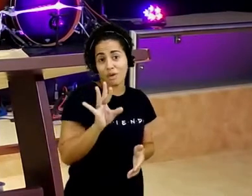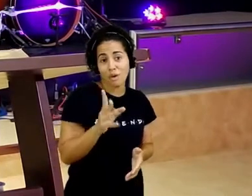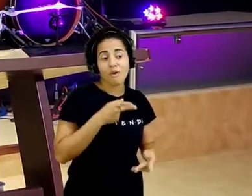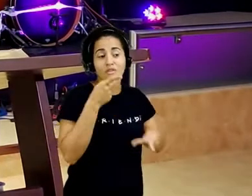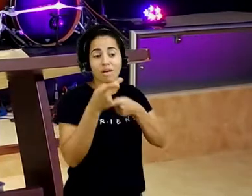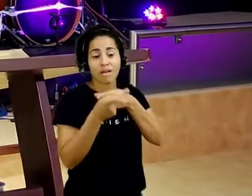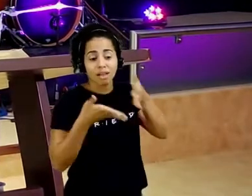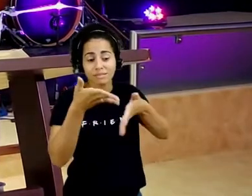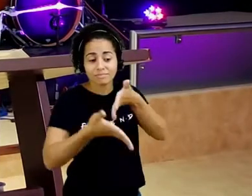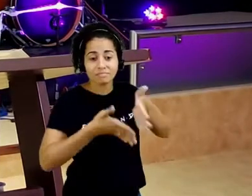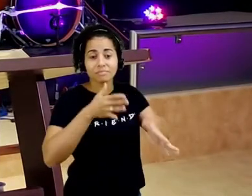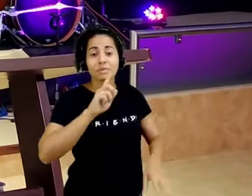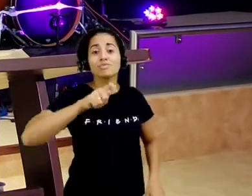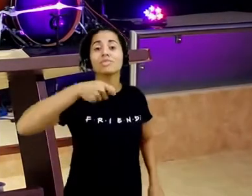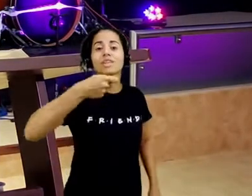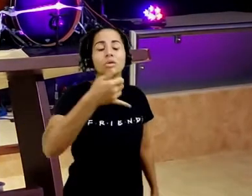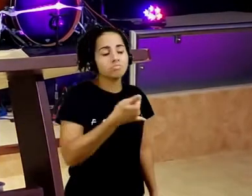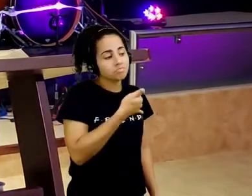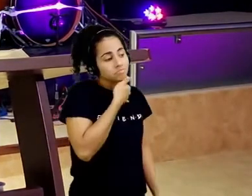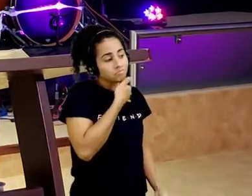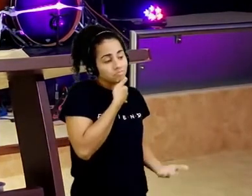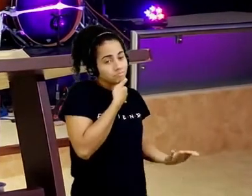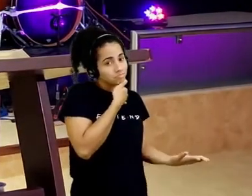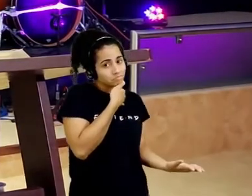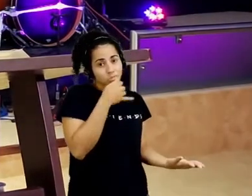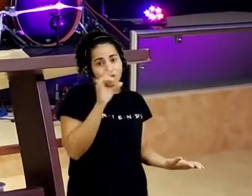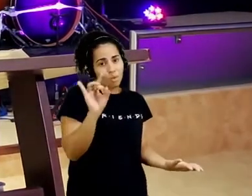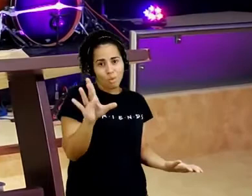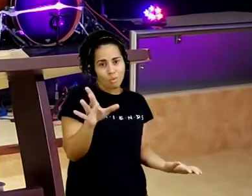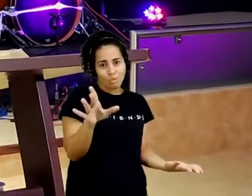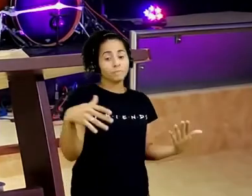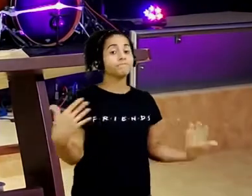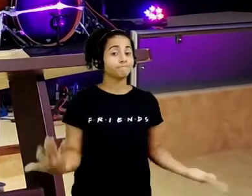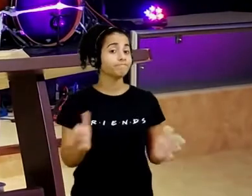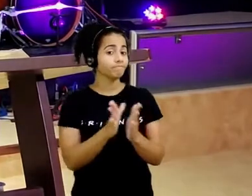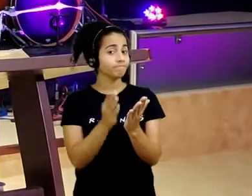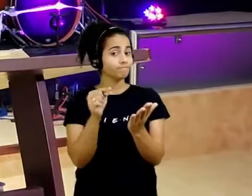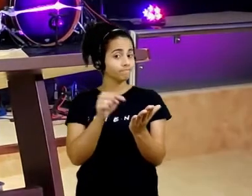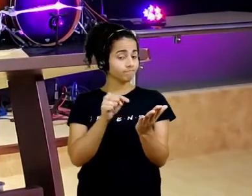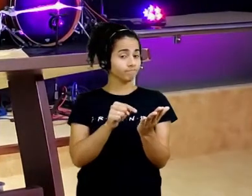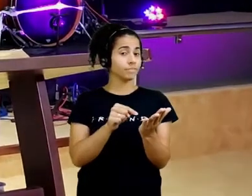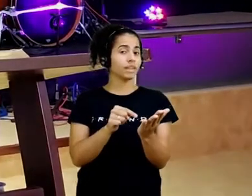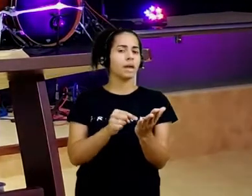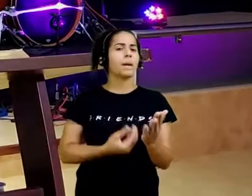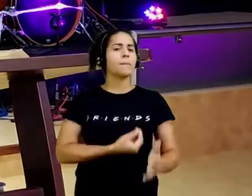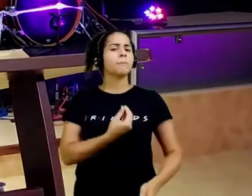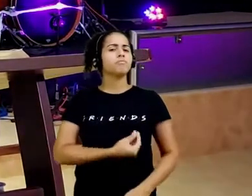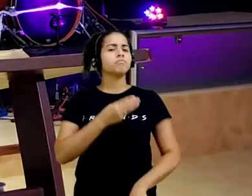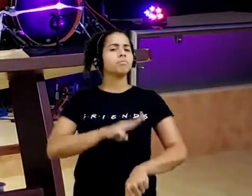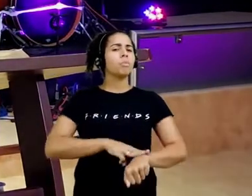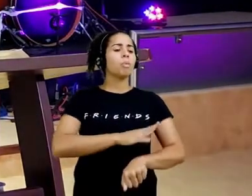E o texto, o livro de Lamentações, é um momento assim, vivido pelo povo